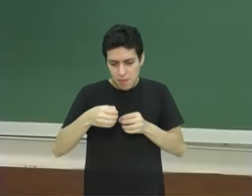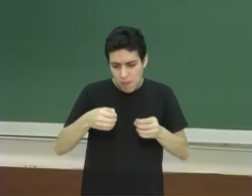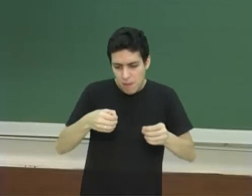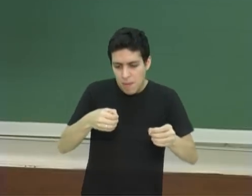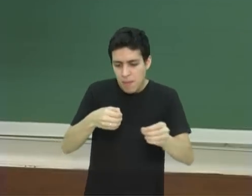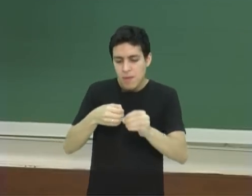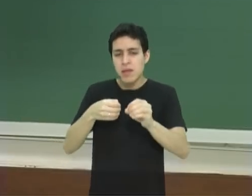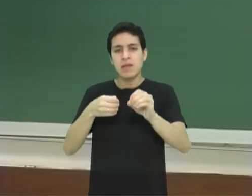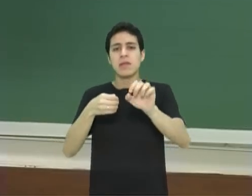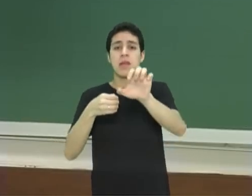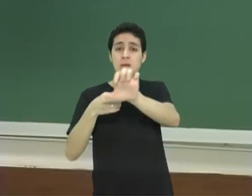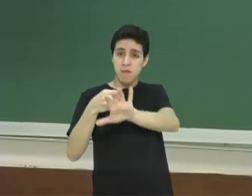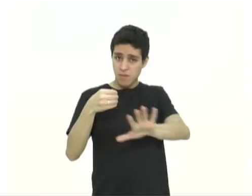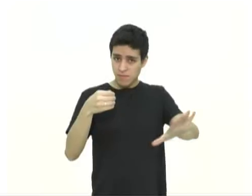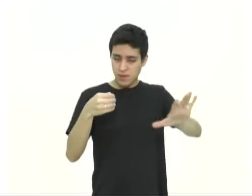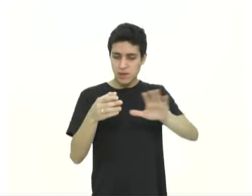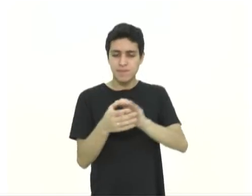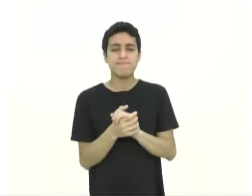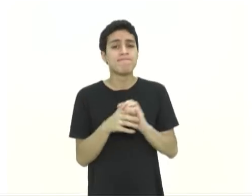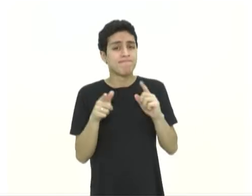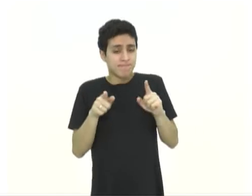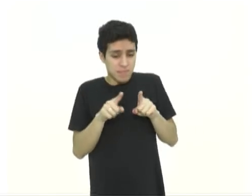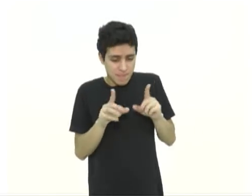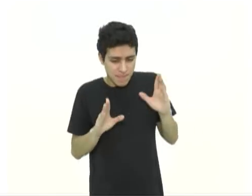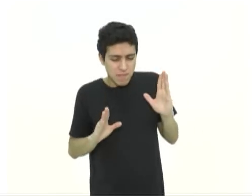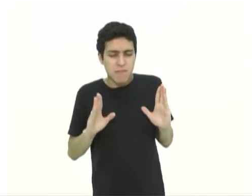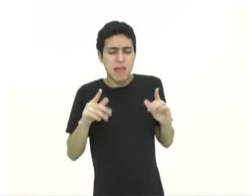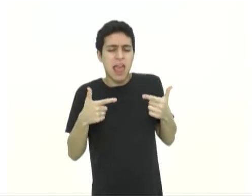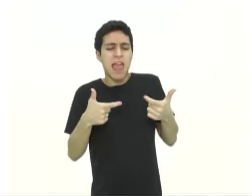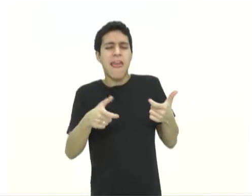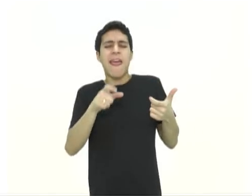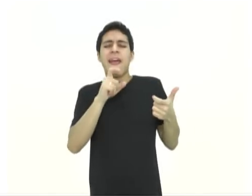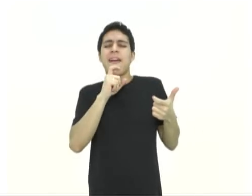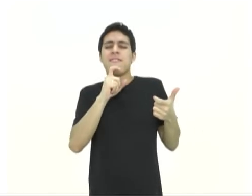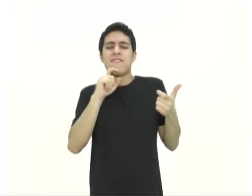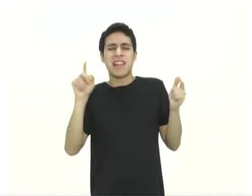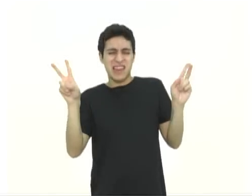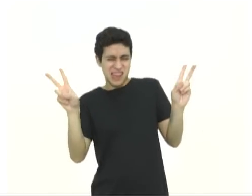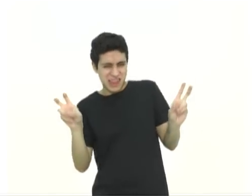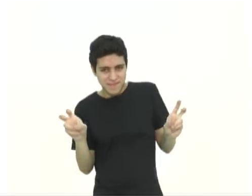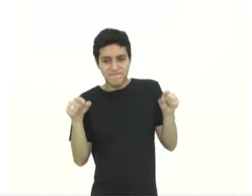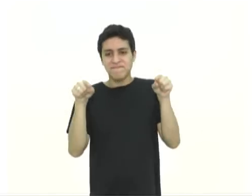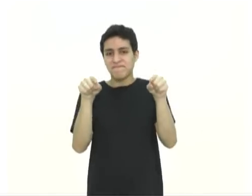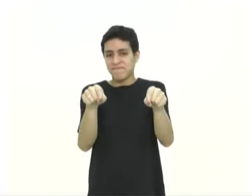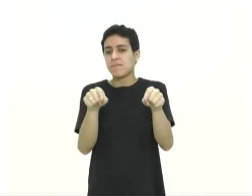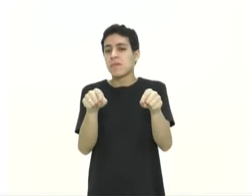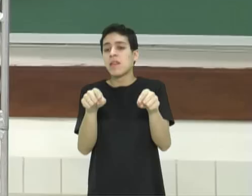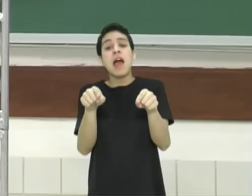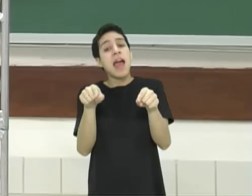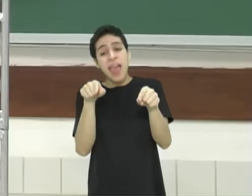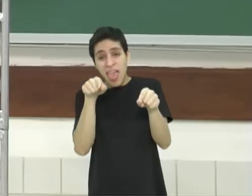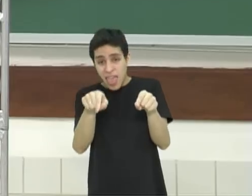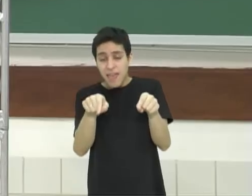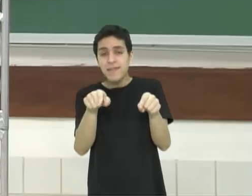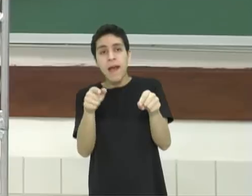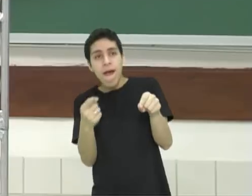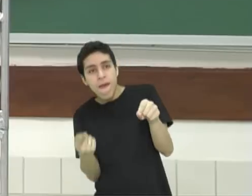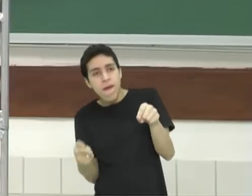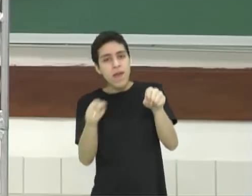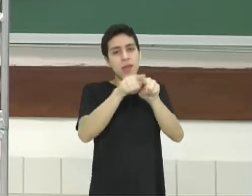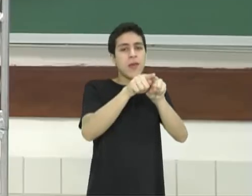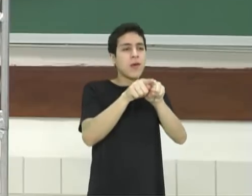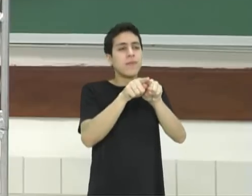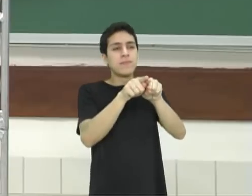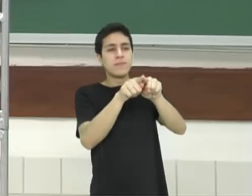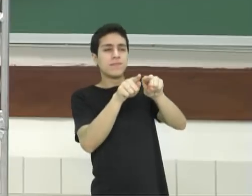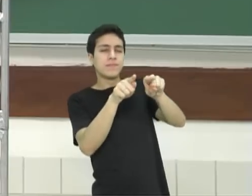desenvolvidos da Europa. E no período da Guerra Fria, né, essa parte ocidental foi aliada dos Estados Unidos, fazia parte